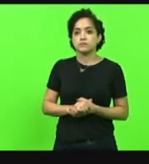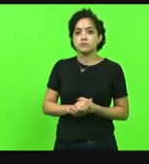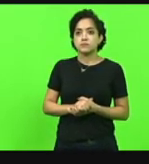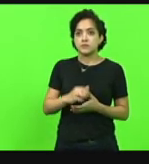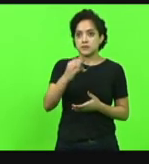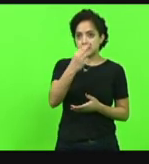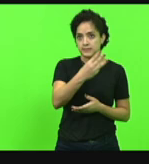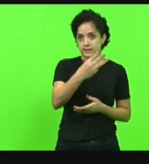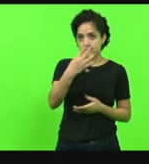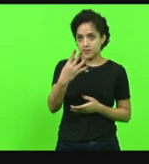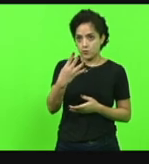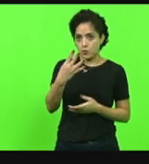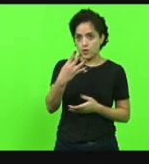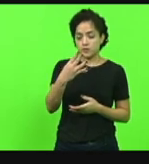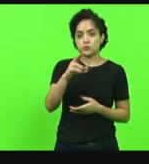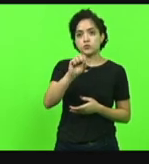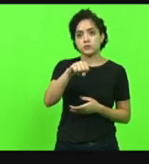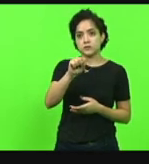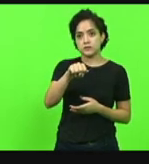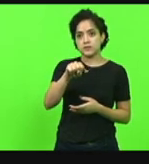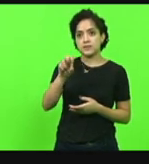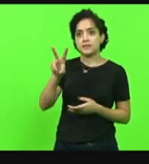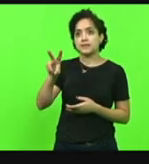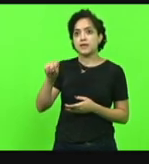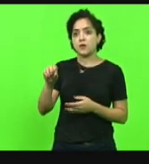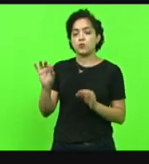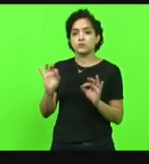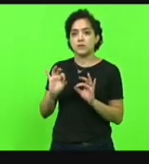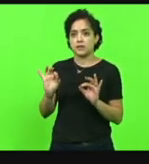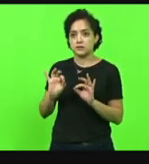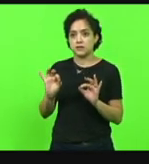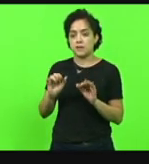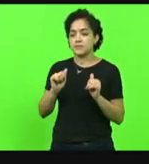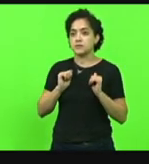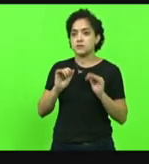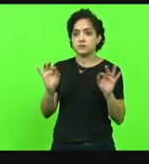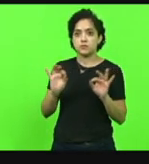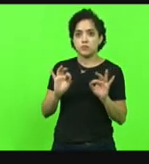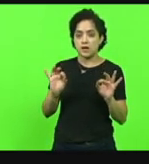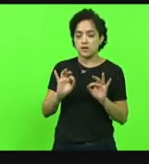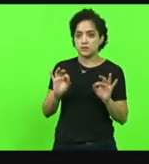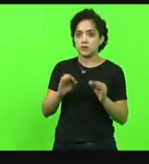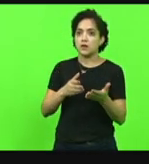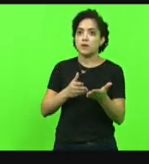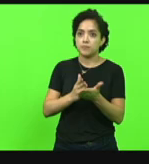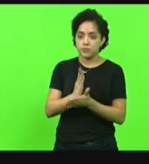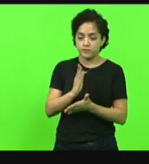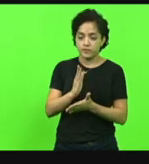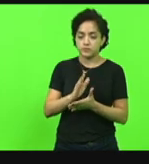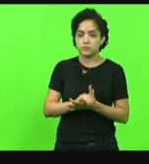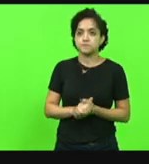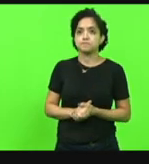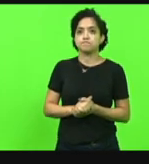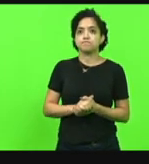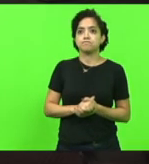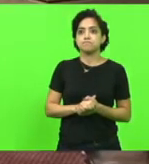34 votos sim, nenhum voto não, nenhuma abstenção. Está aprovado em primeiro turno.